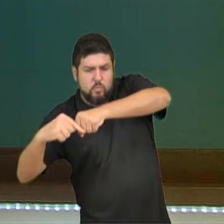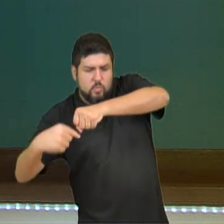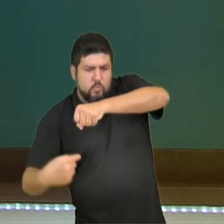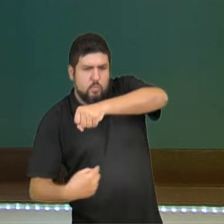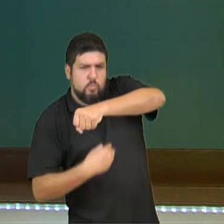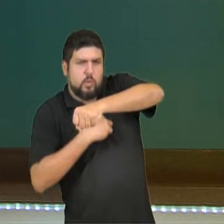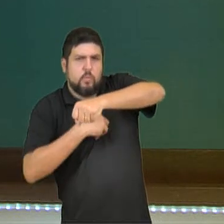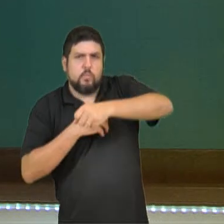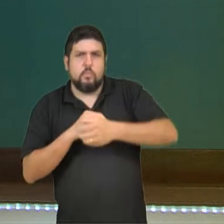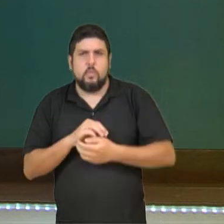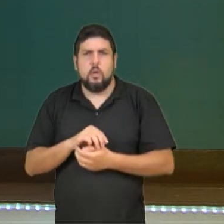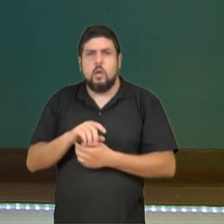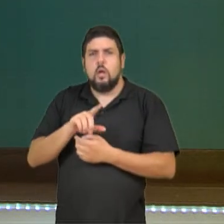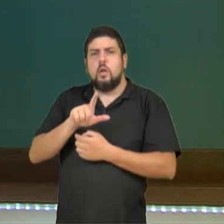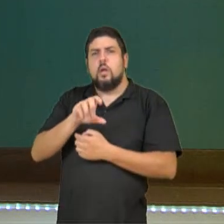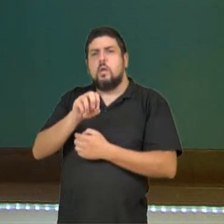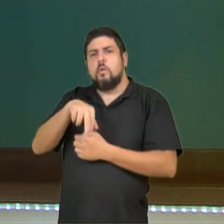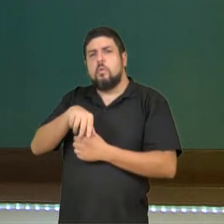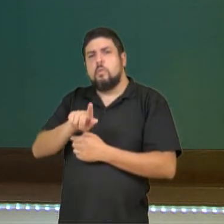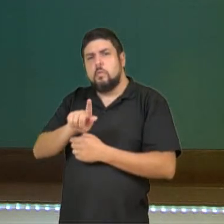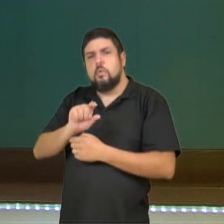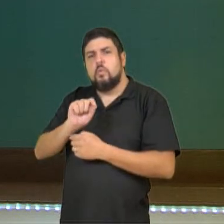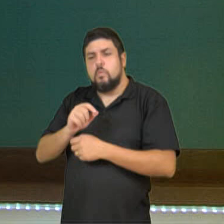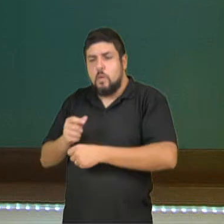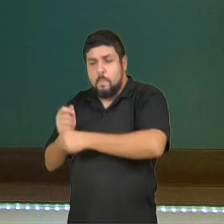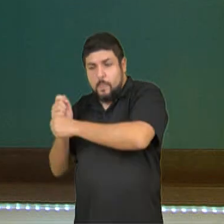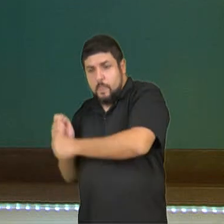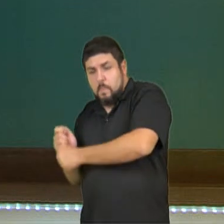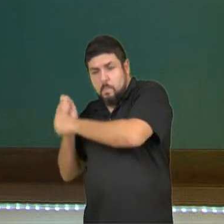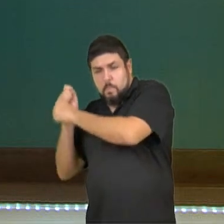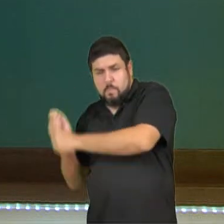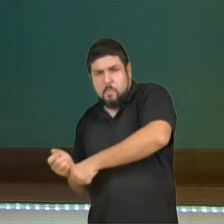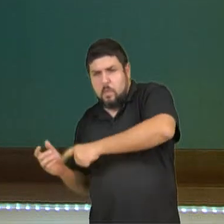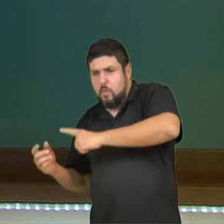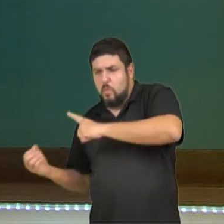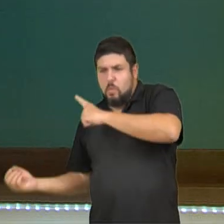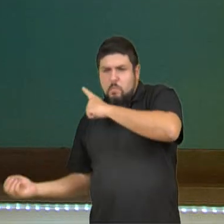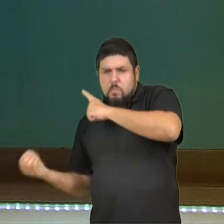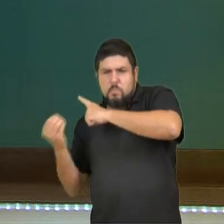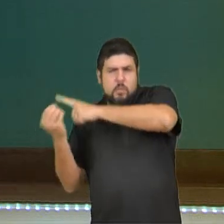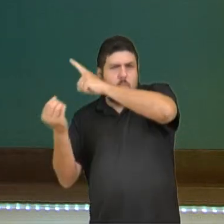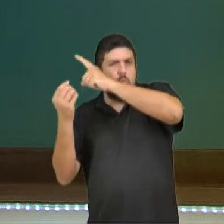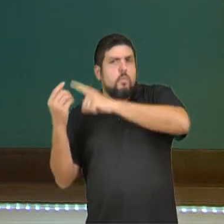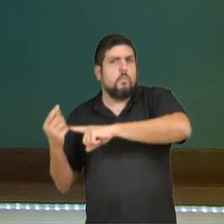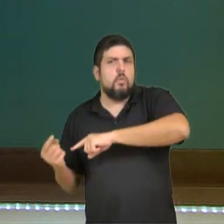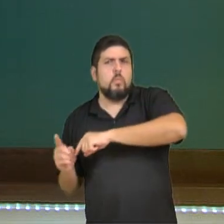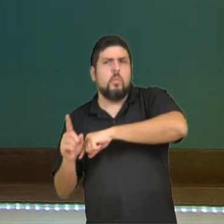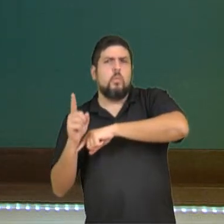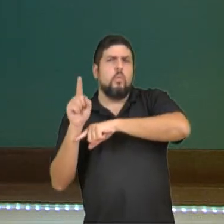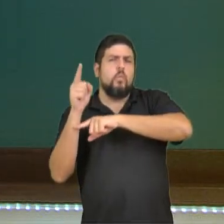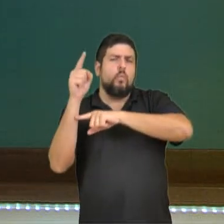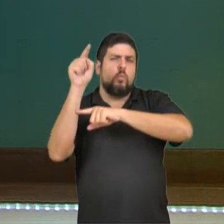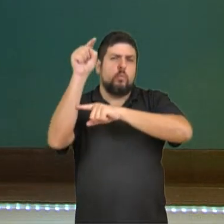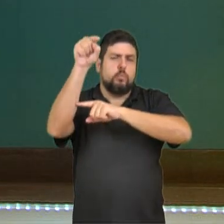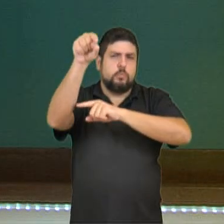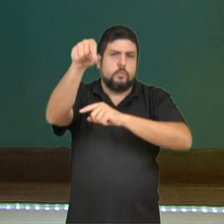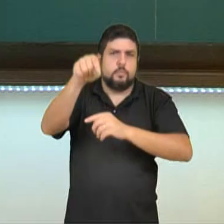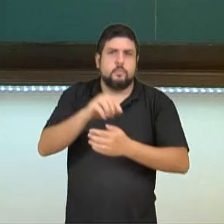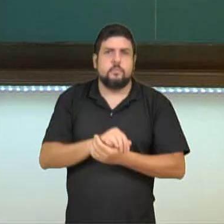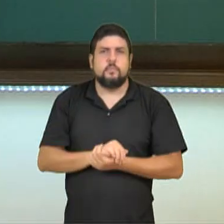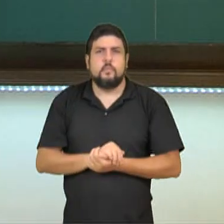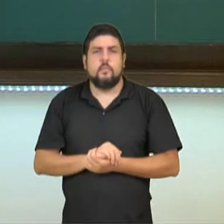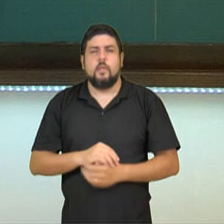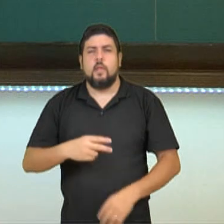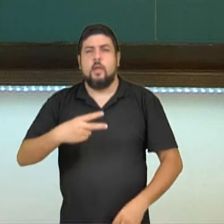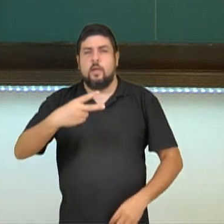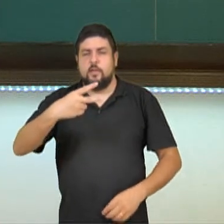long hitter é a rebatida que atinge longa distância. Então, conseguiu jogar longe, é esse nome que a gente usa. Segundo exercício,